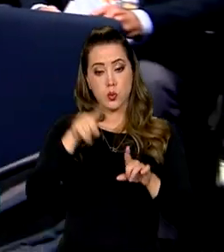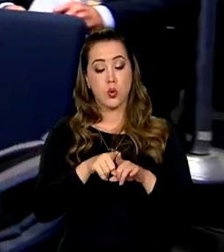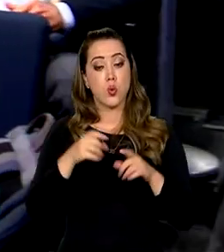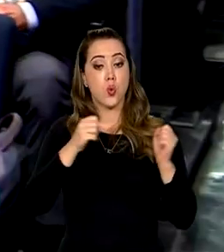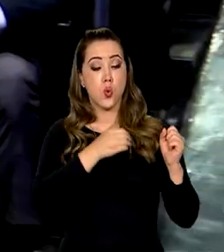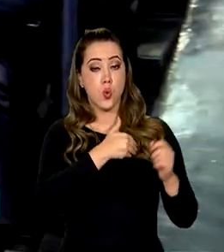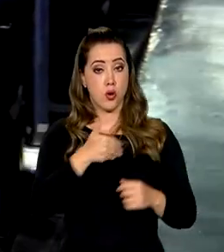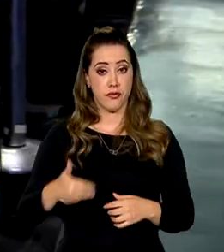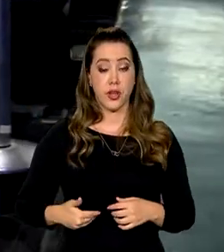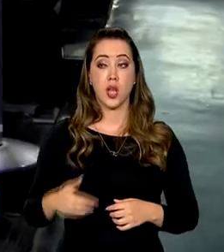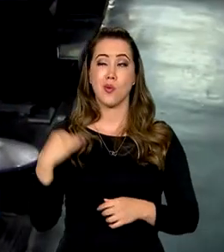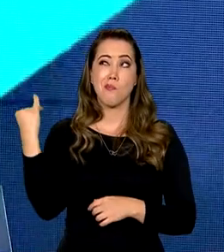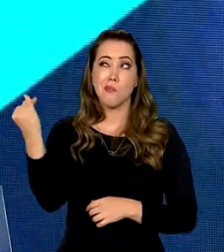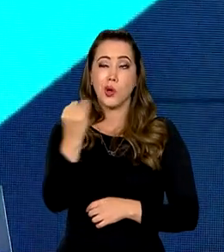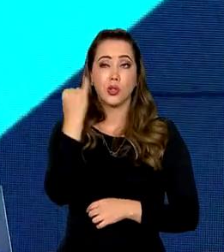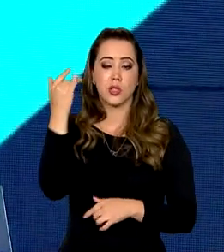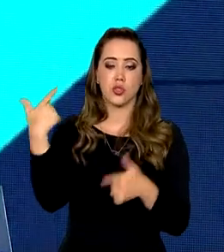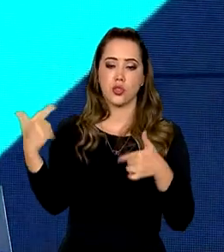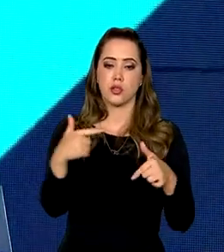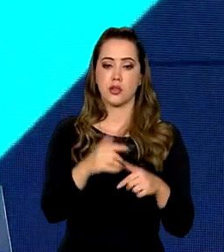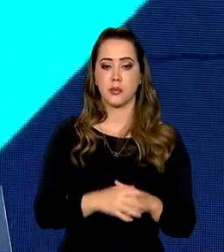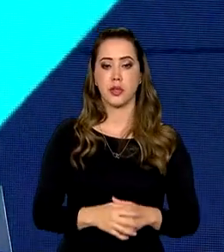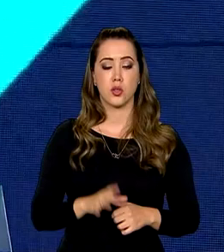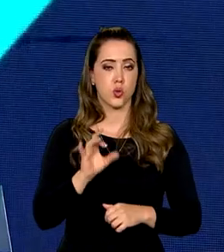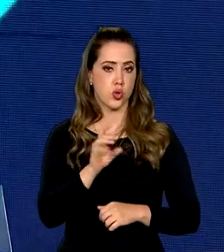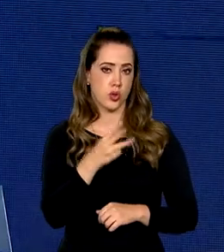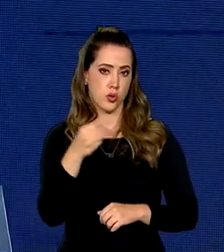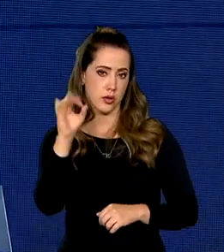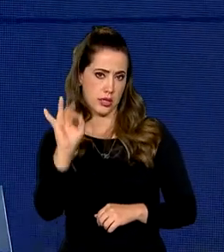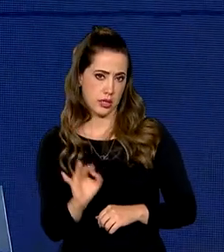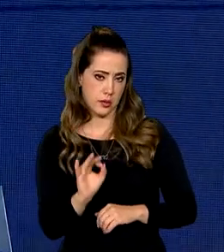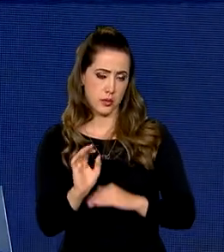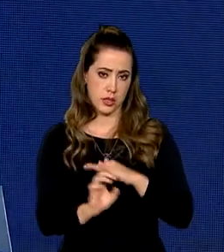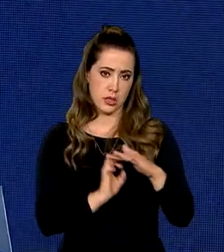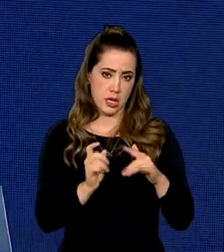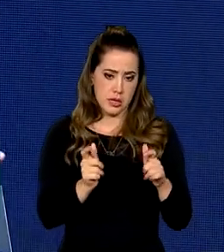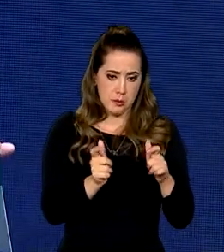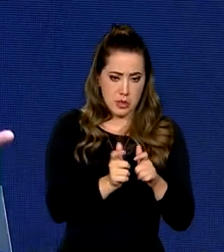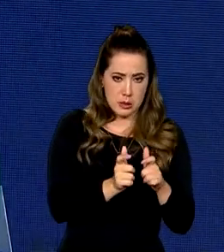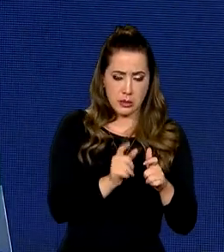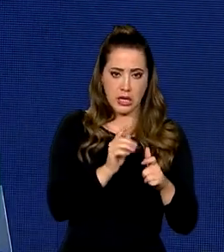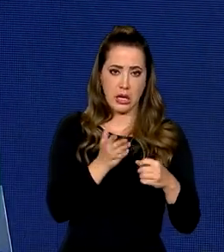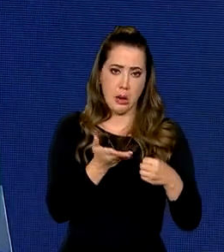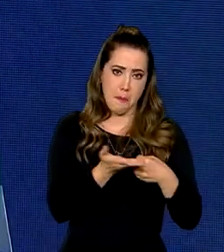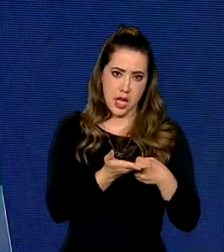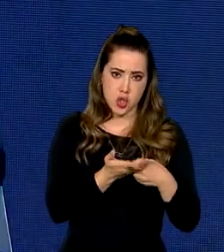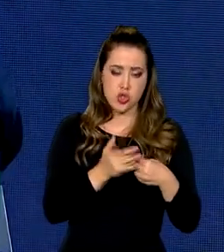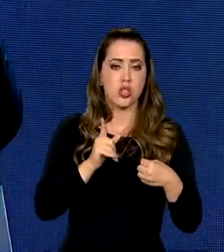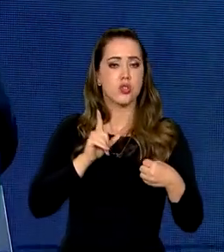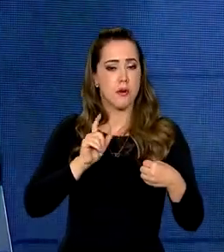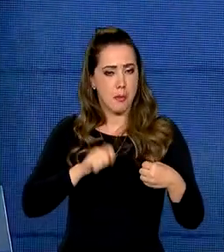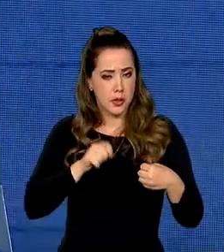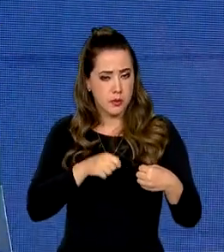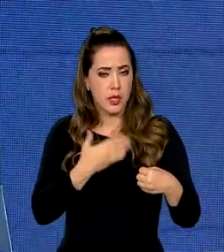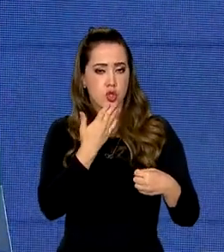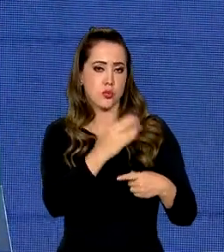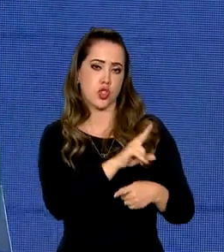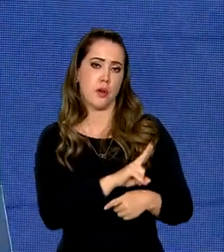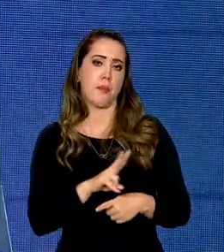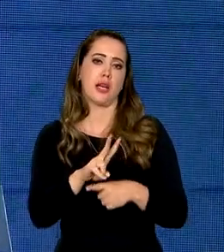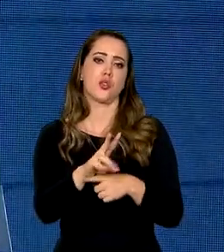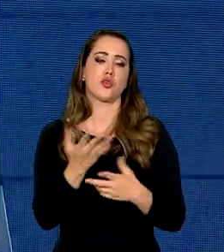tem fundamental importância. Só 30% das empresas pequenas e médias tiveram condições de pegar